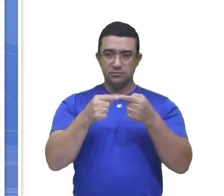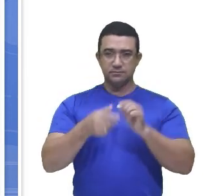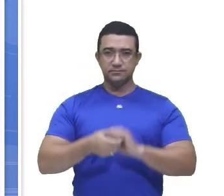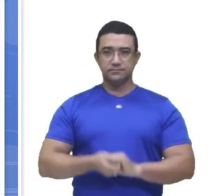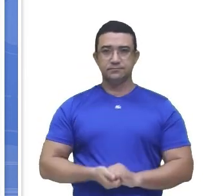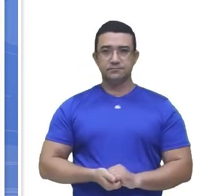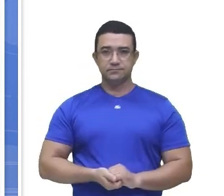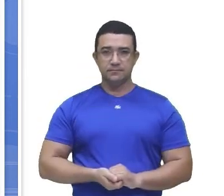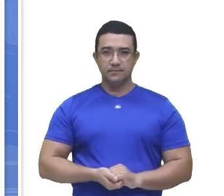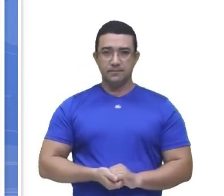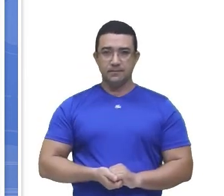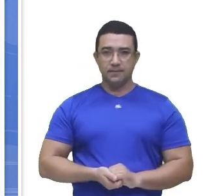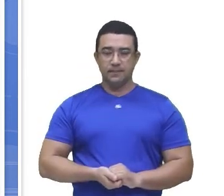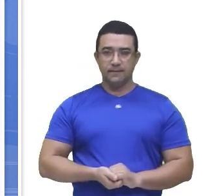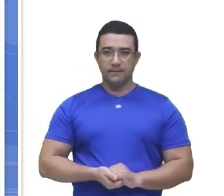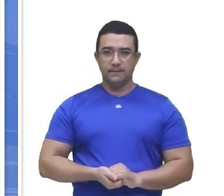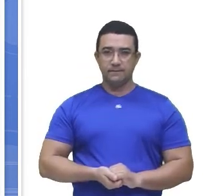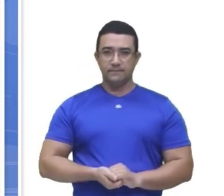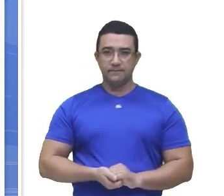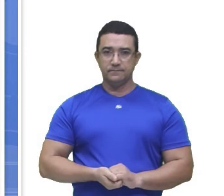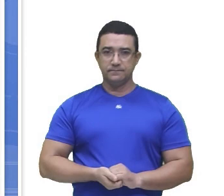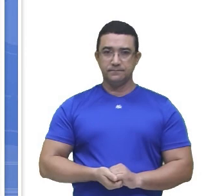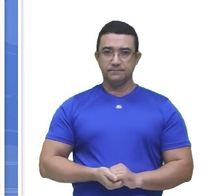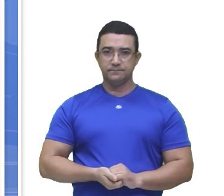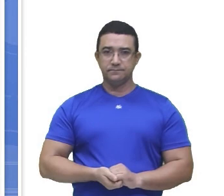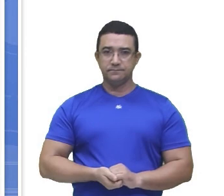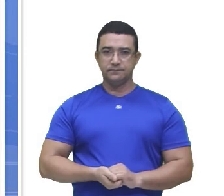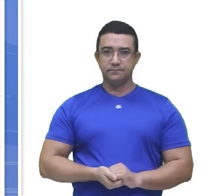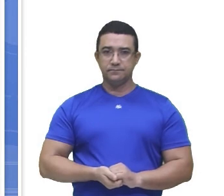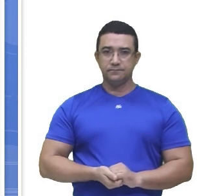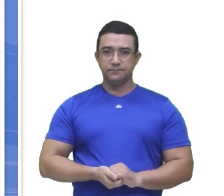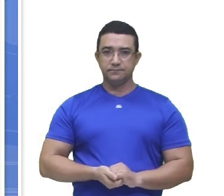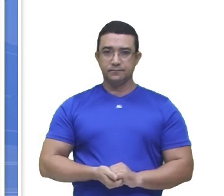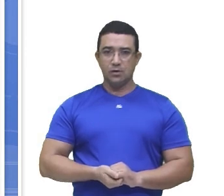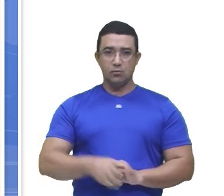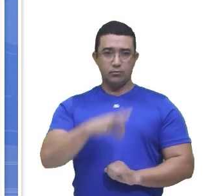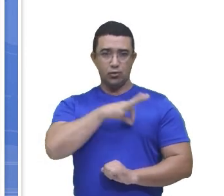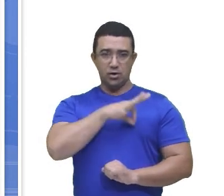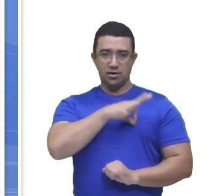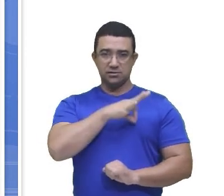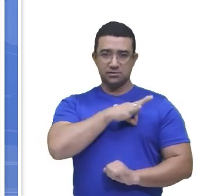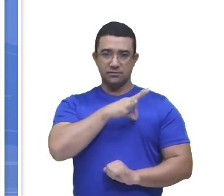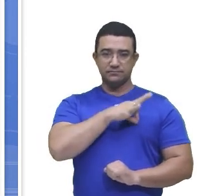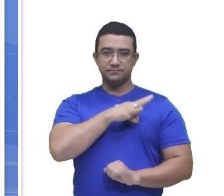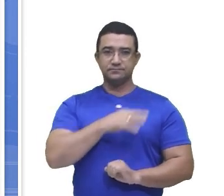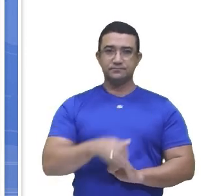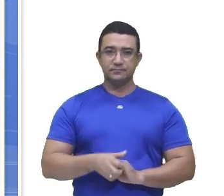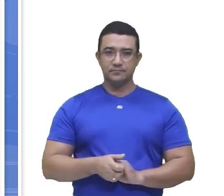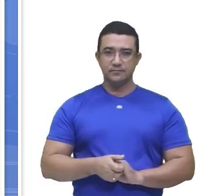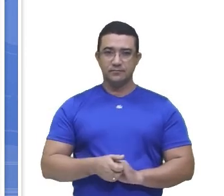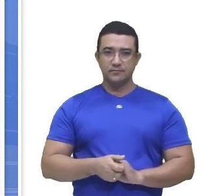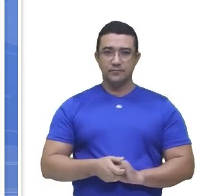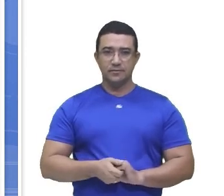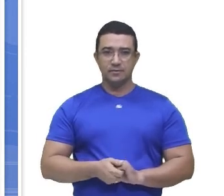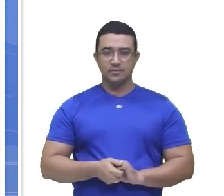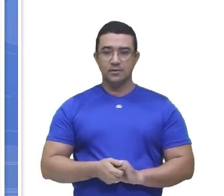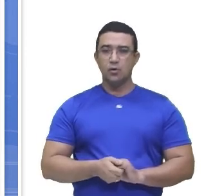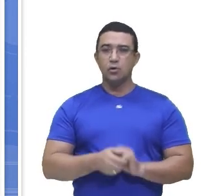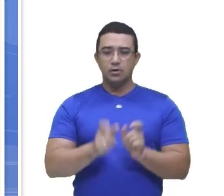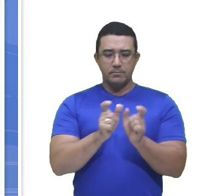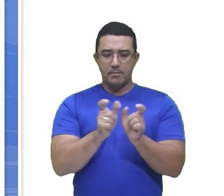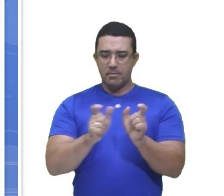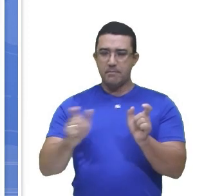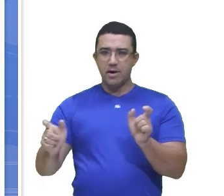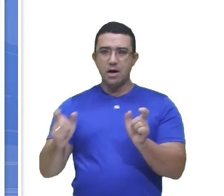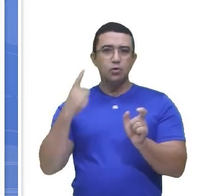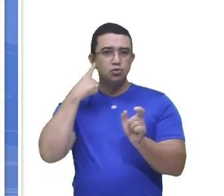espanhol, imã. No português, polícia. No espanhol, cia, policia. No português, álcool.